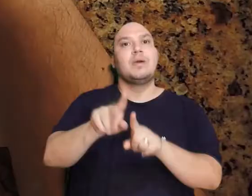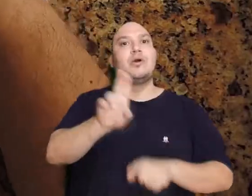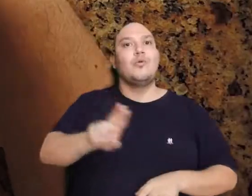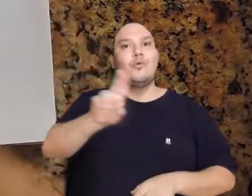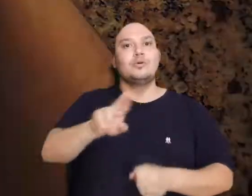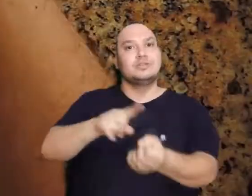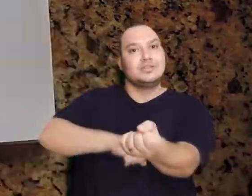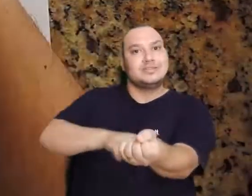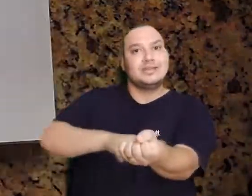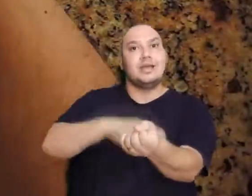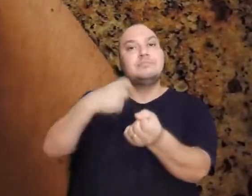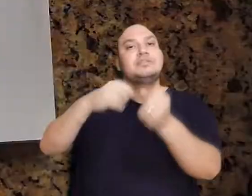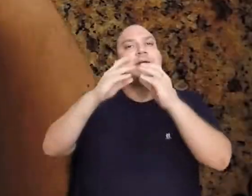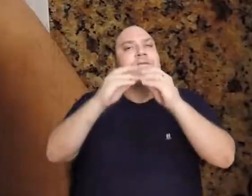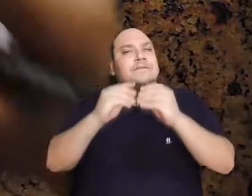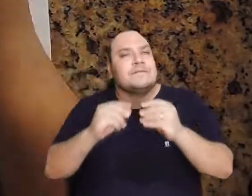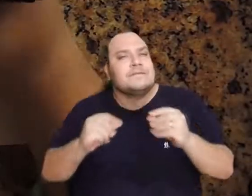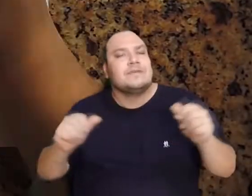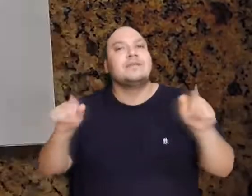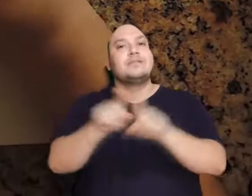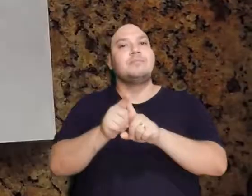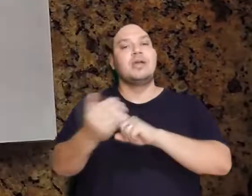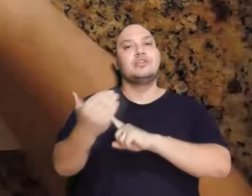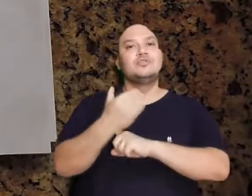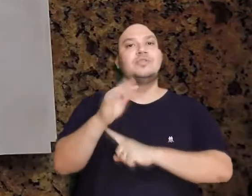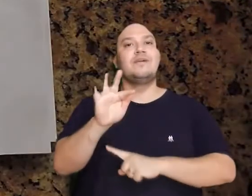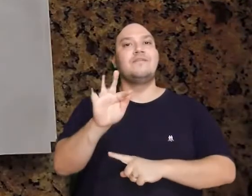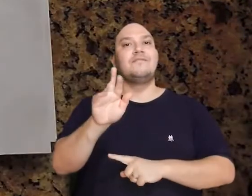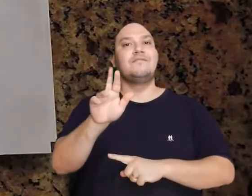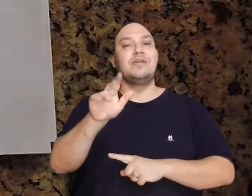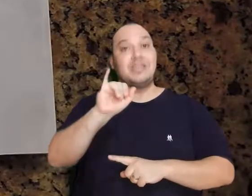uso de anticoagulantes e anti-inflamatórios.